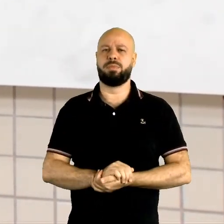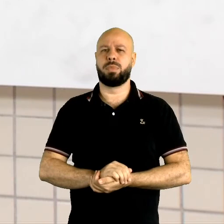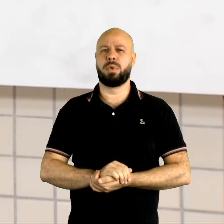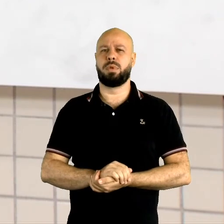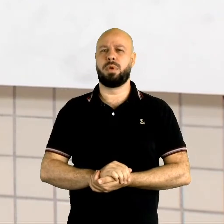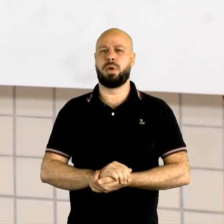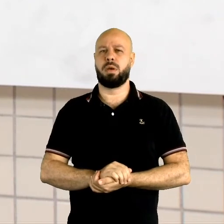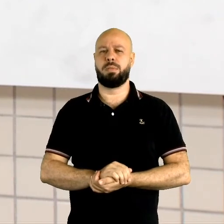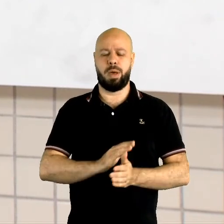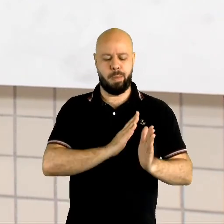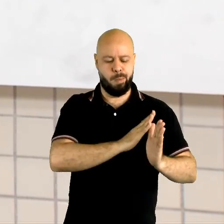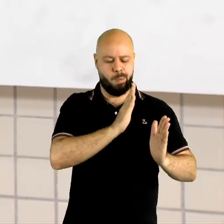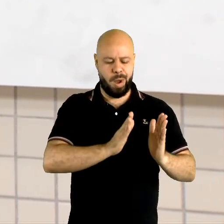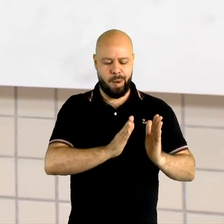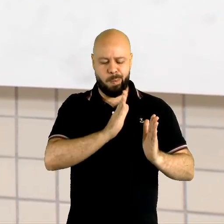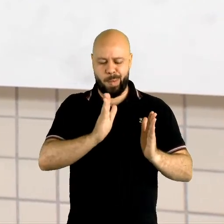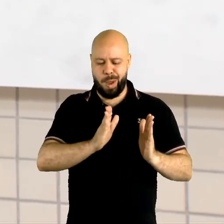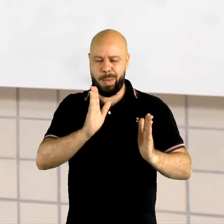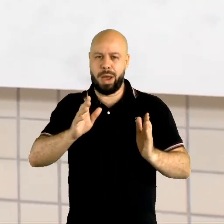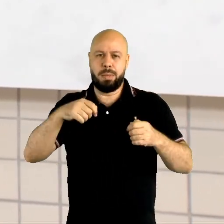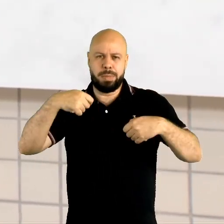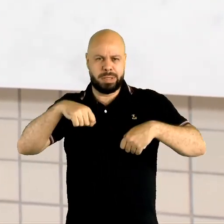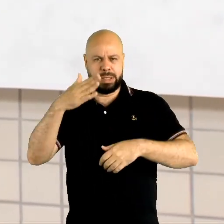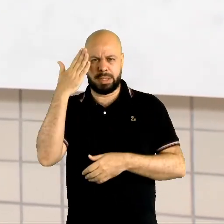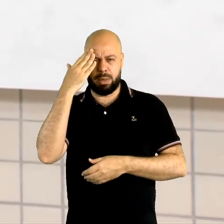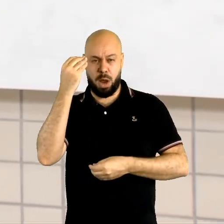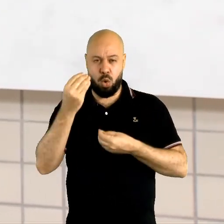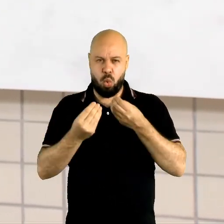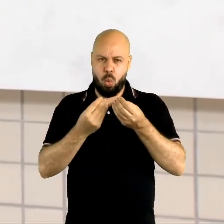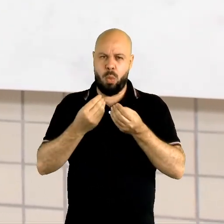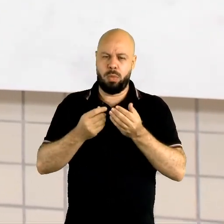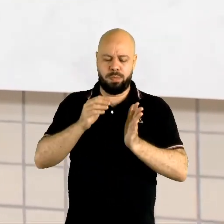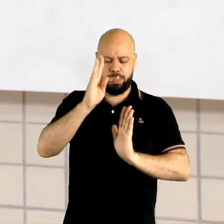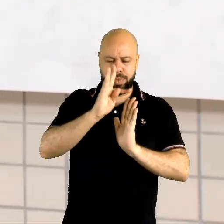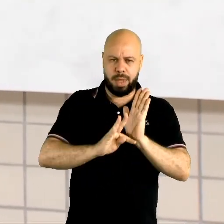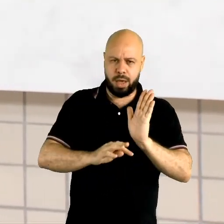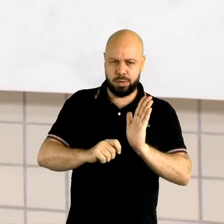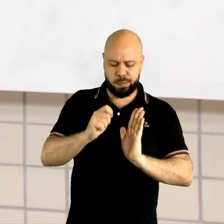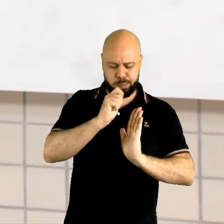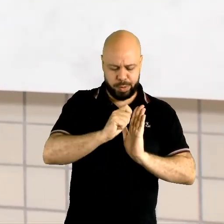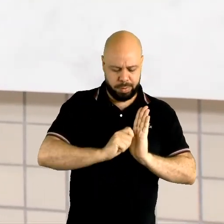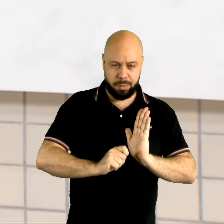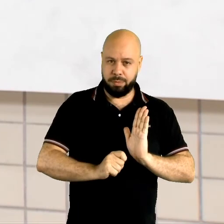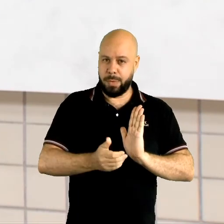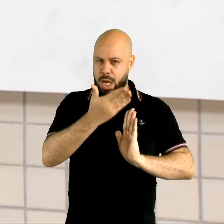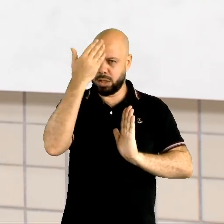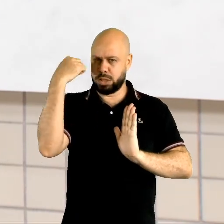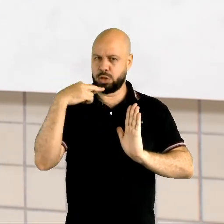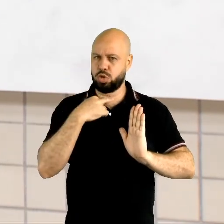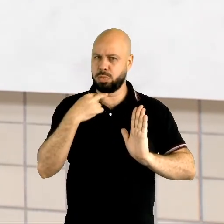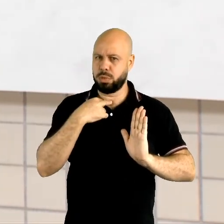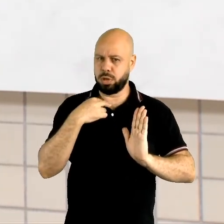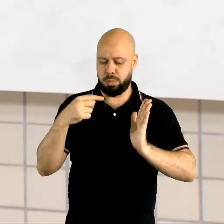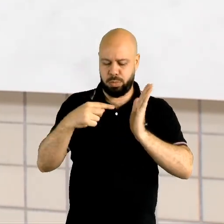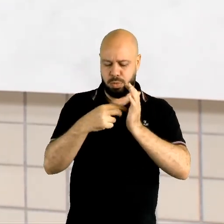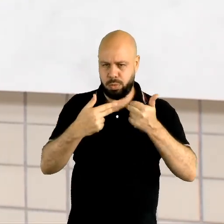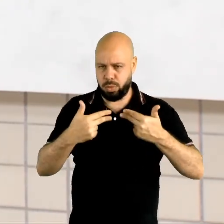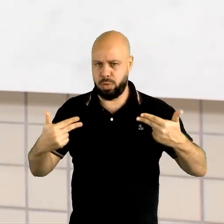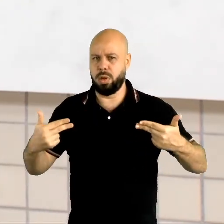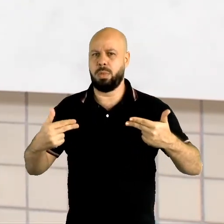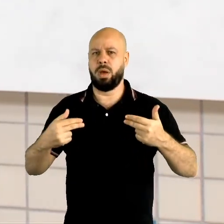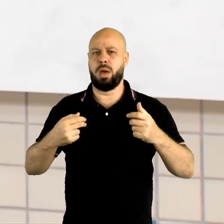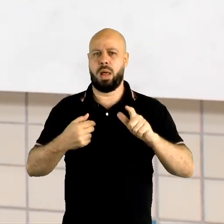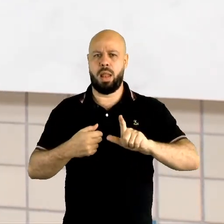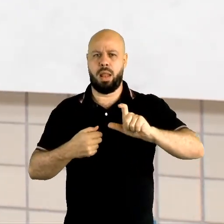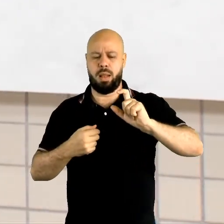passos que tem que fazer na hora de se construir um texto. Não pode esquecer, pontuação, letra